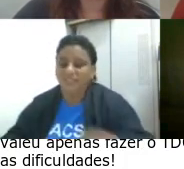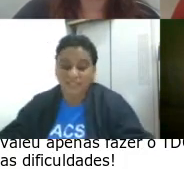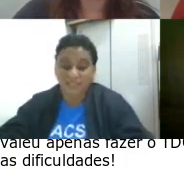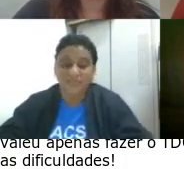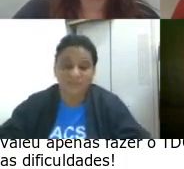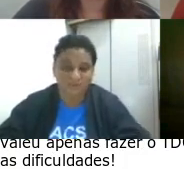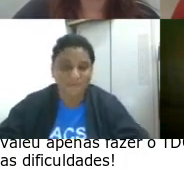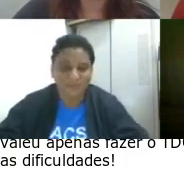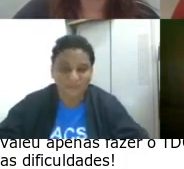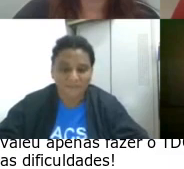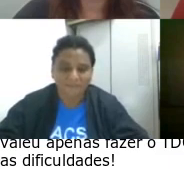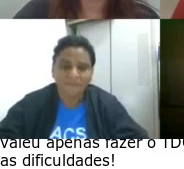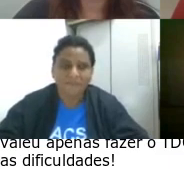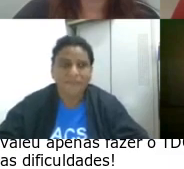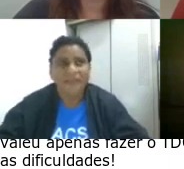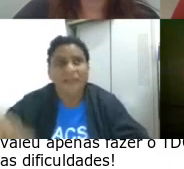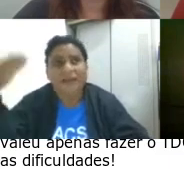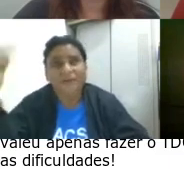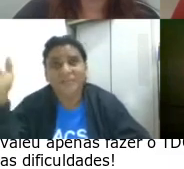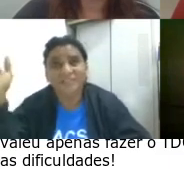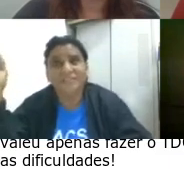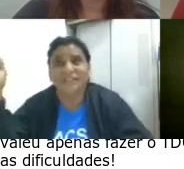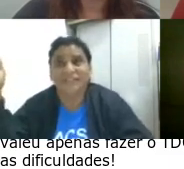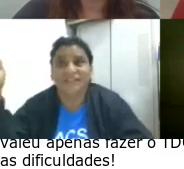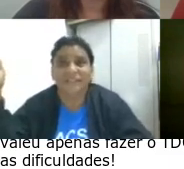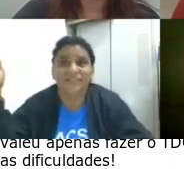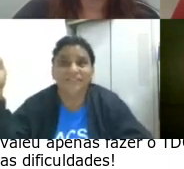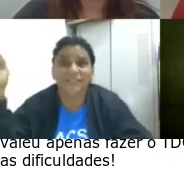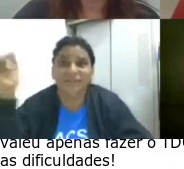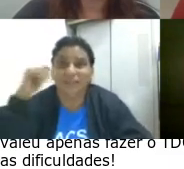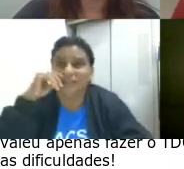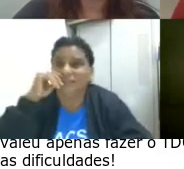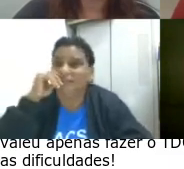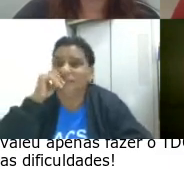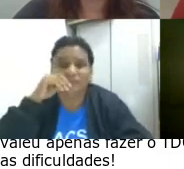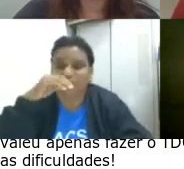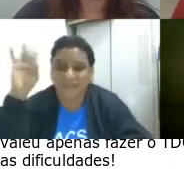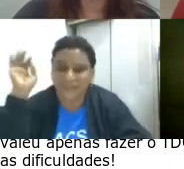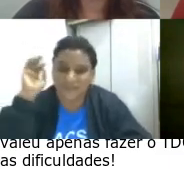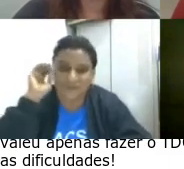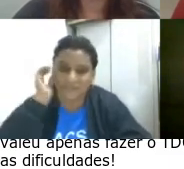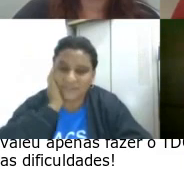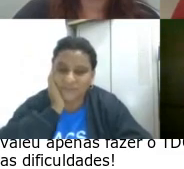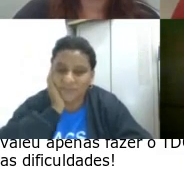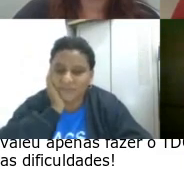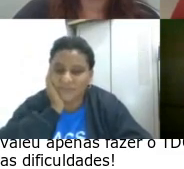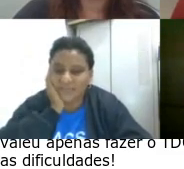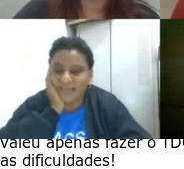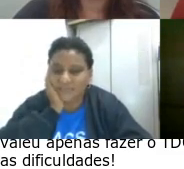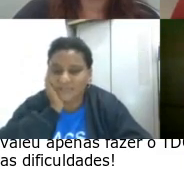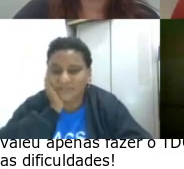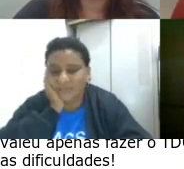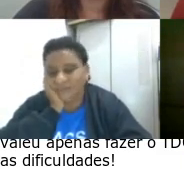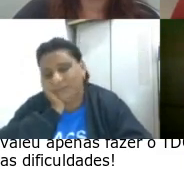de que eles vinham tomando ao longo desses 30 anos eu acredito eu perdi as contas de quantos